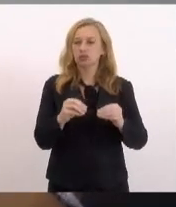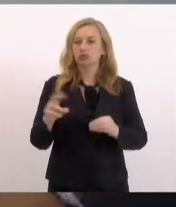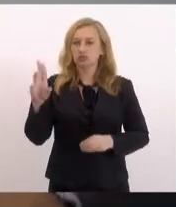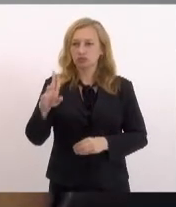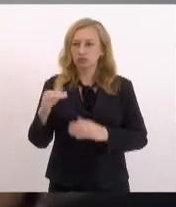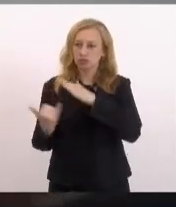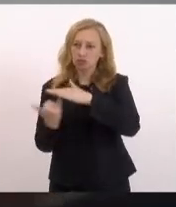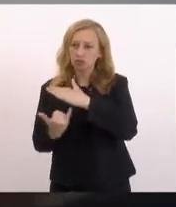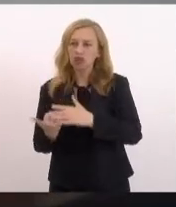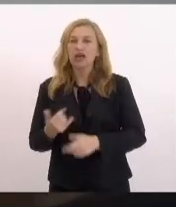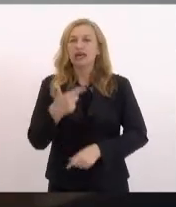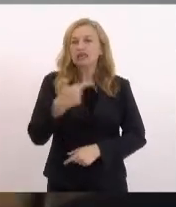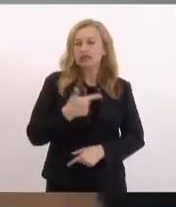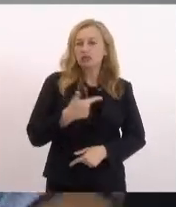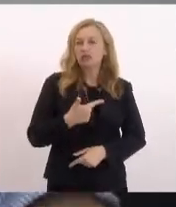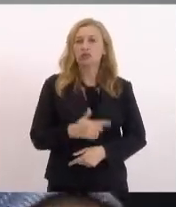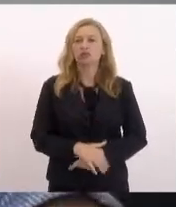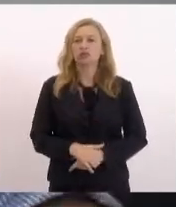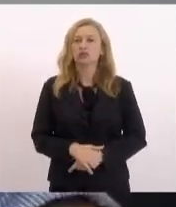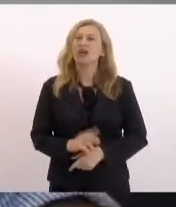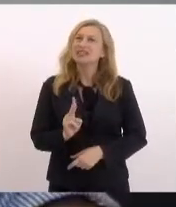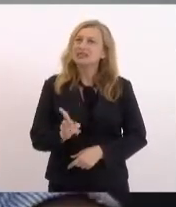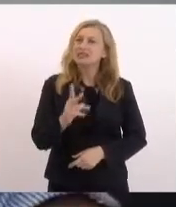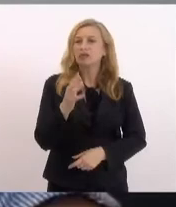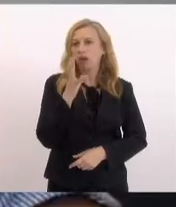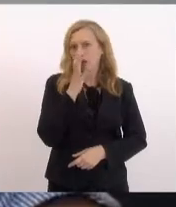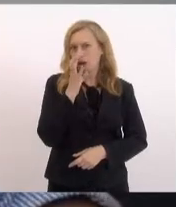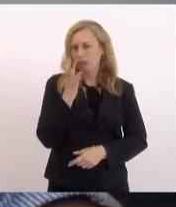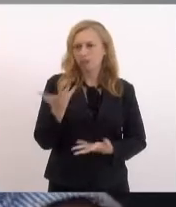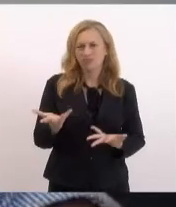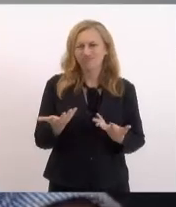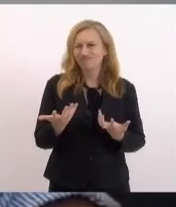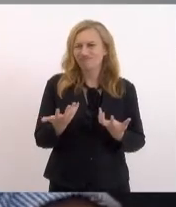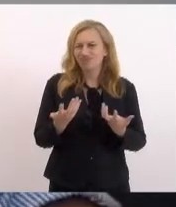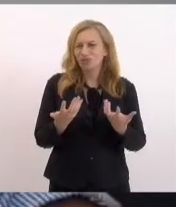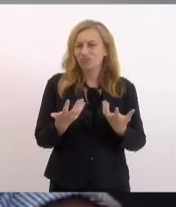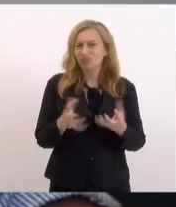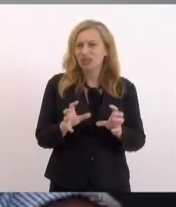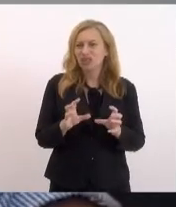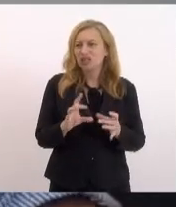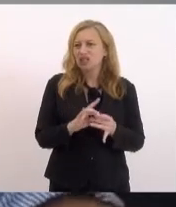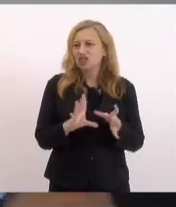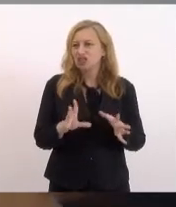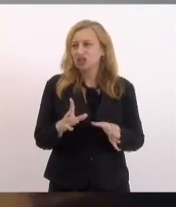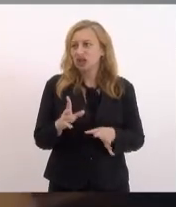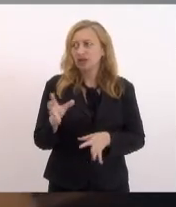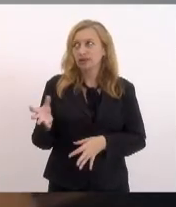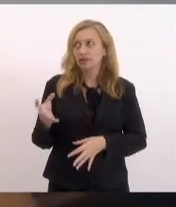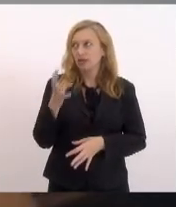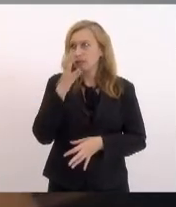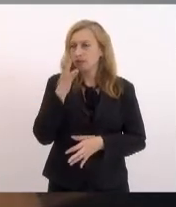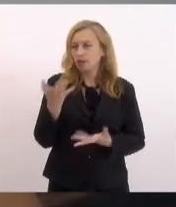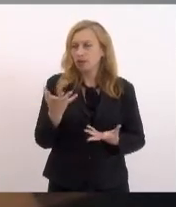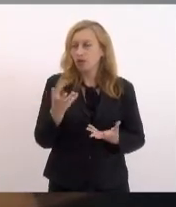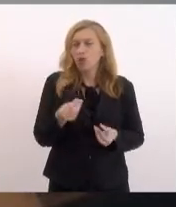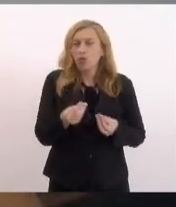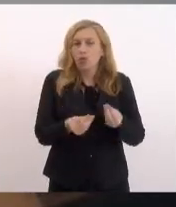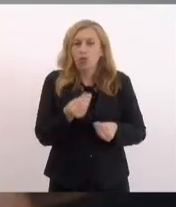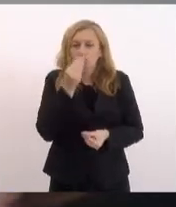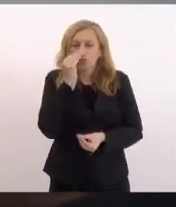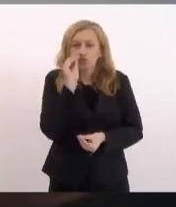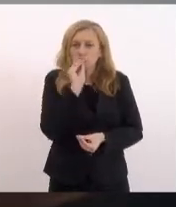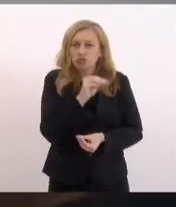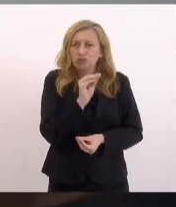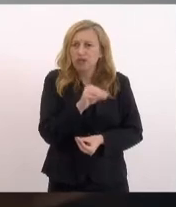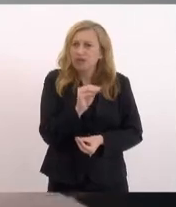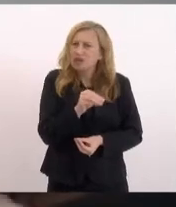lugar, eu fico sempre muito impressionado, não quero deixar de me impressionar, como que o obscurantismo, negacionismo,